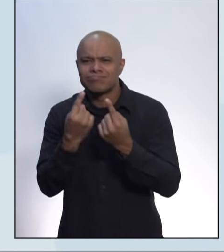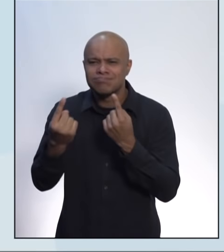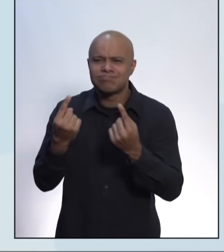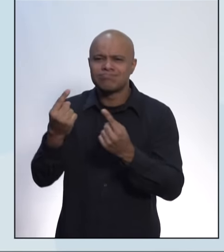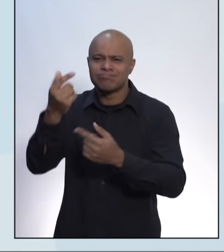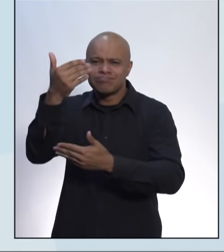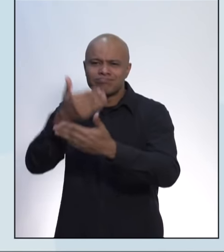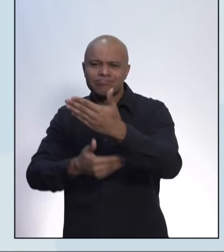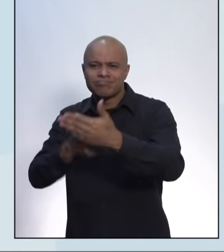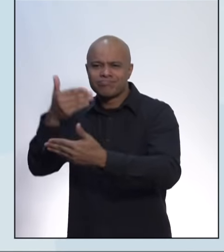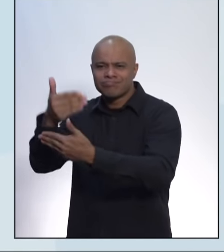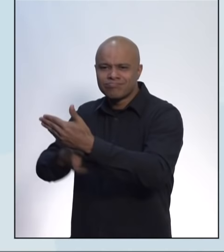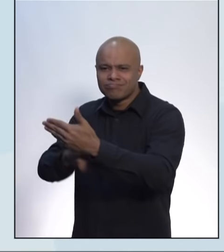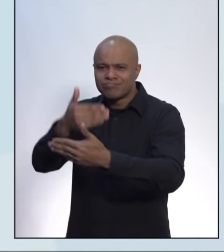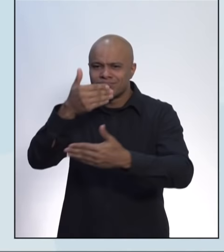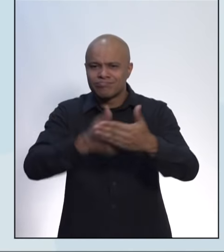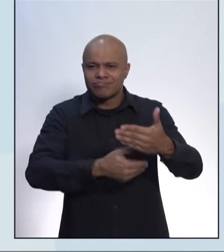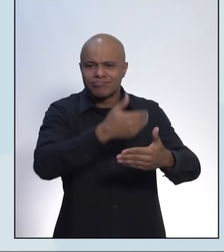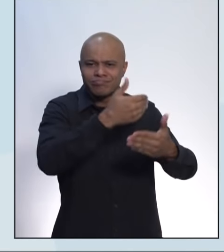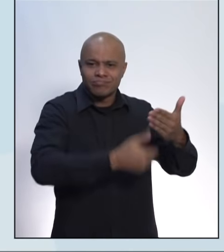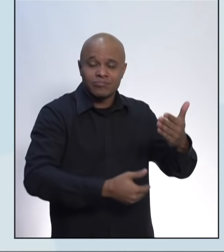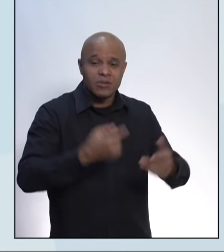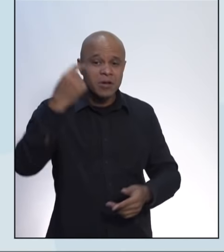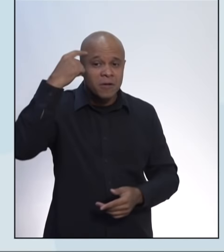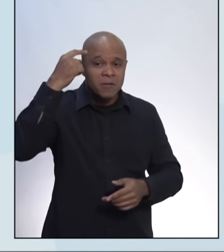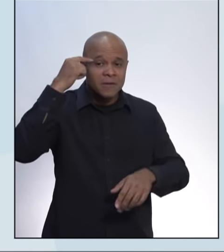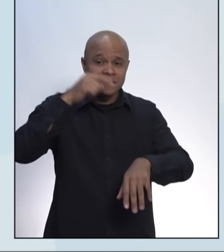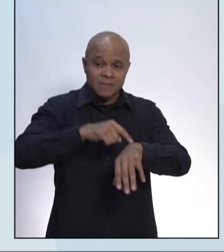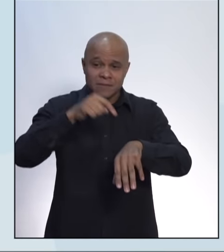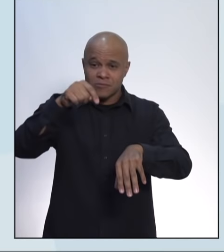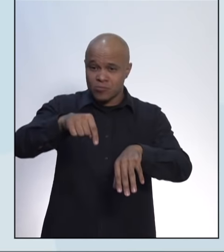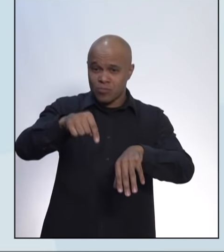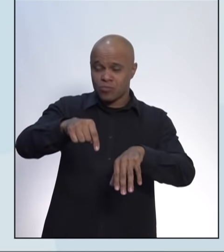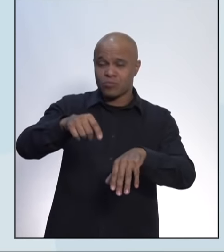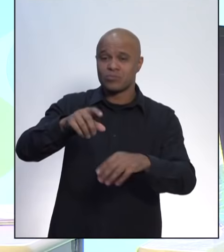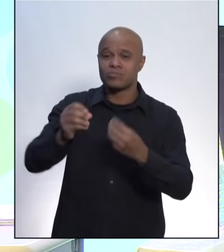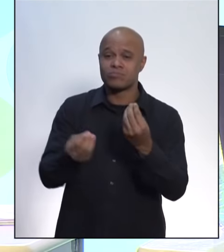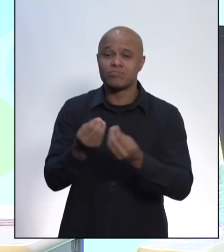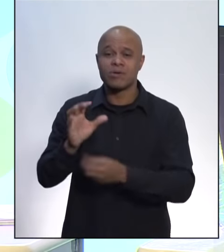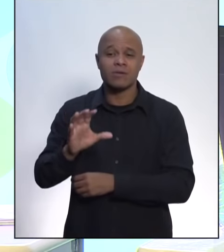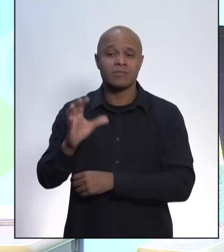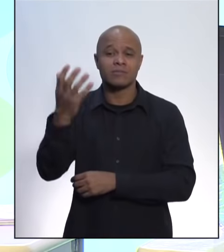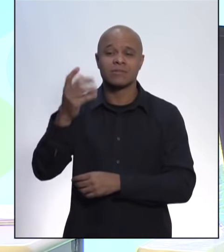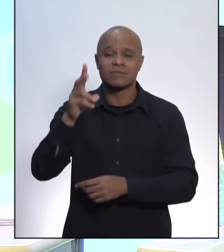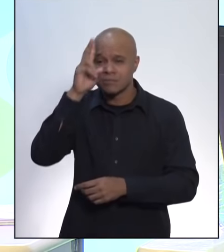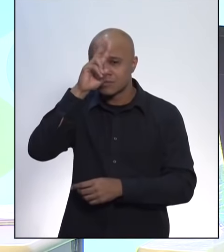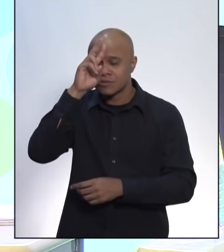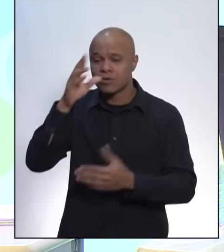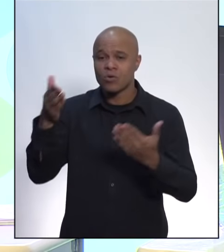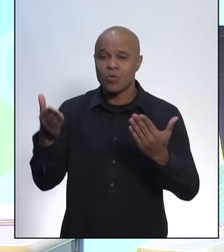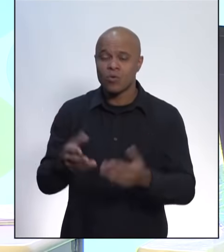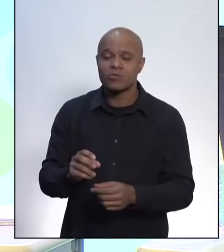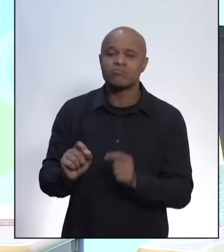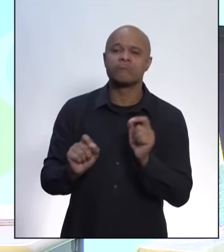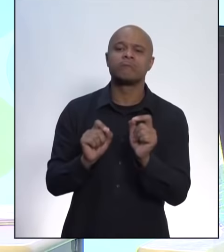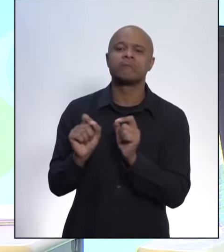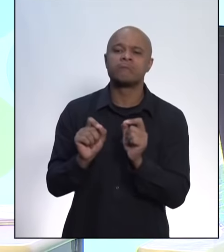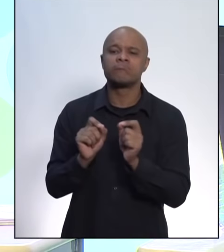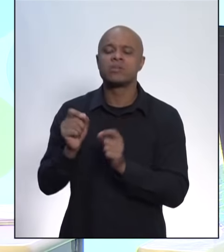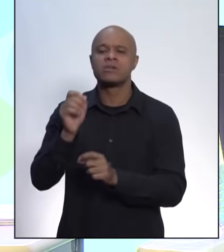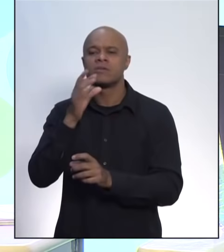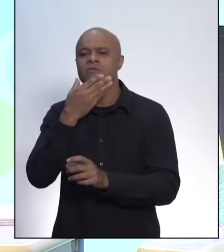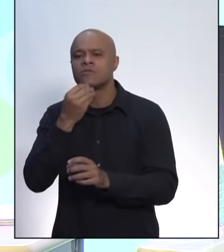padrões pensa no momento que a gente tá vivendo hoje né nós estamos fazendo parte da sua história que que os cientistas estão fazendo